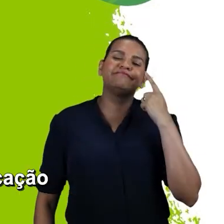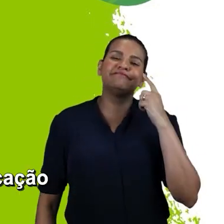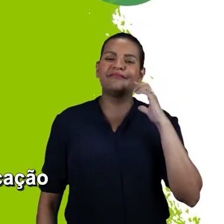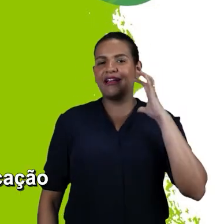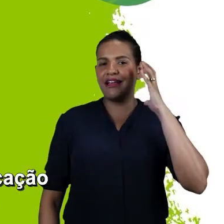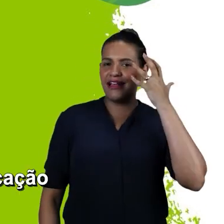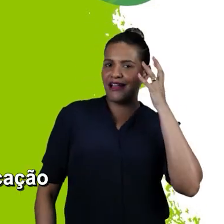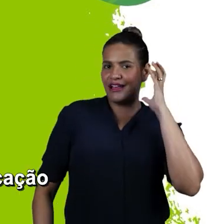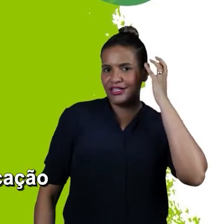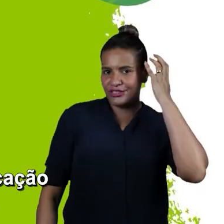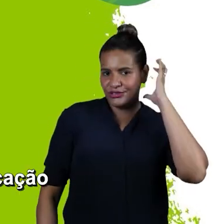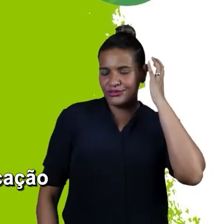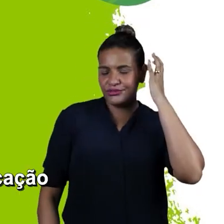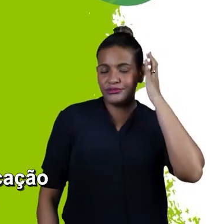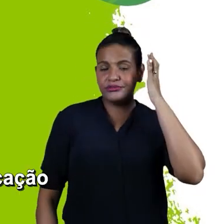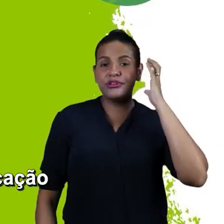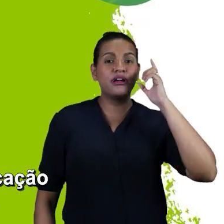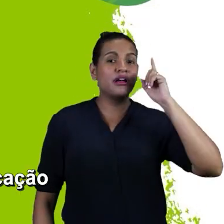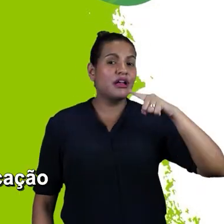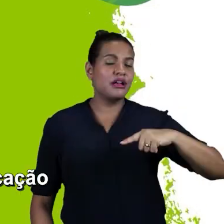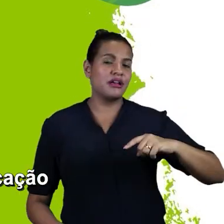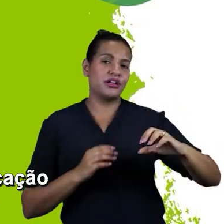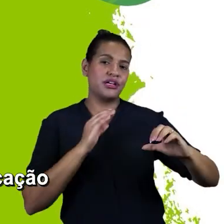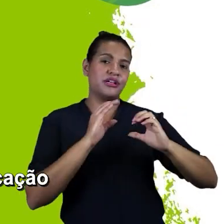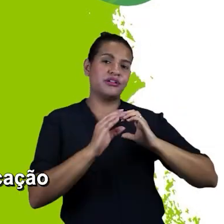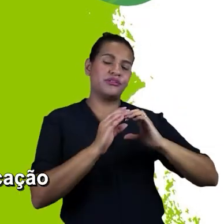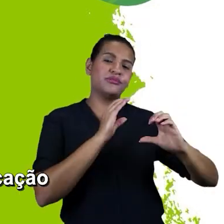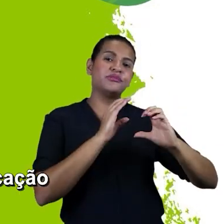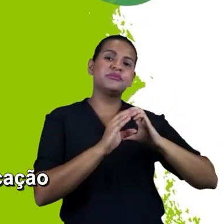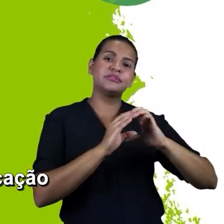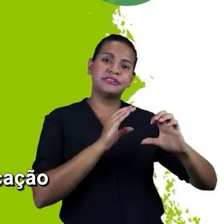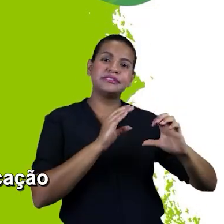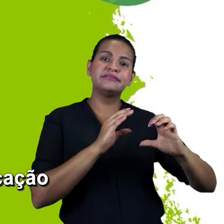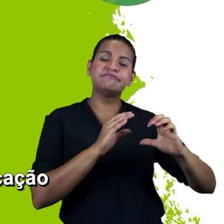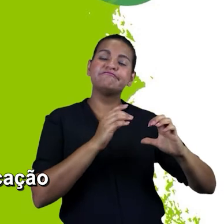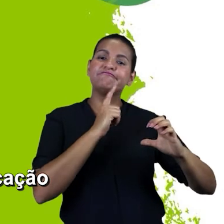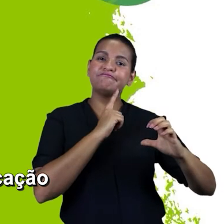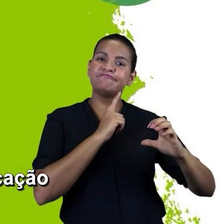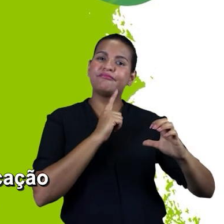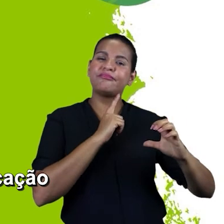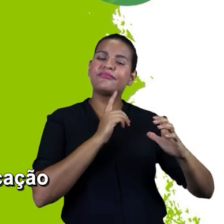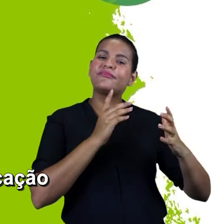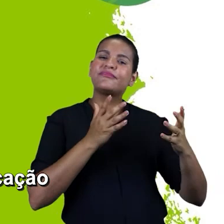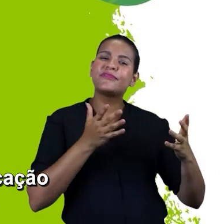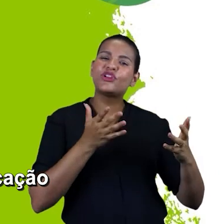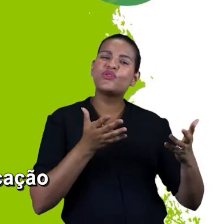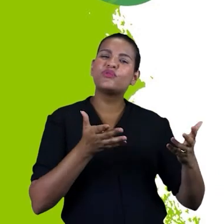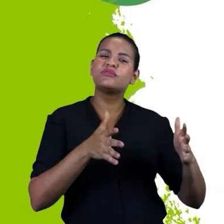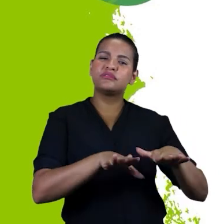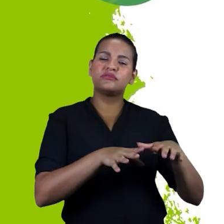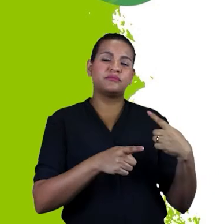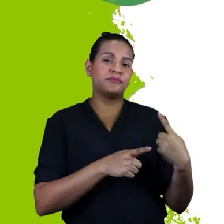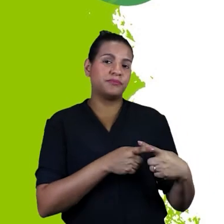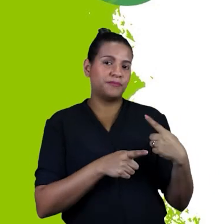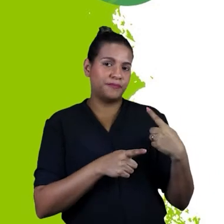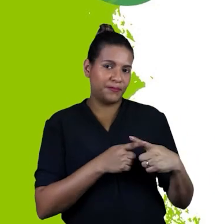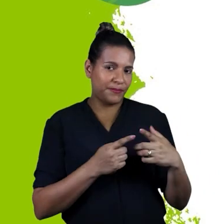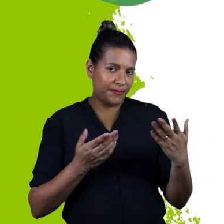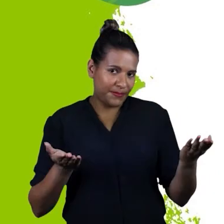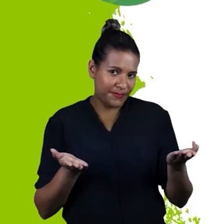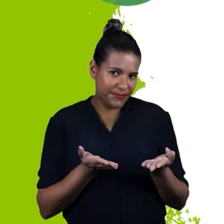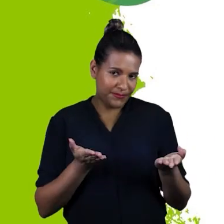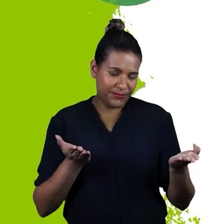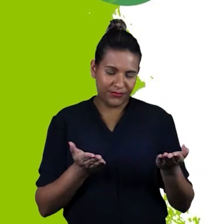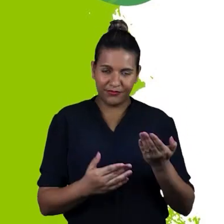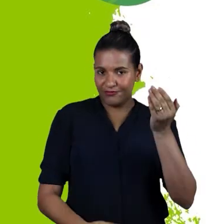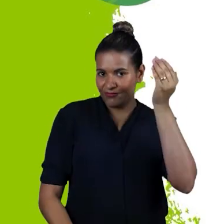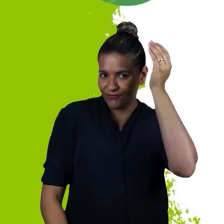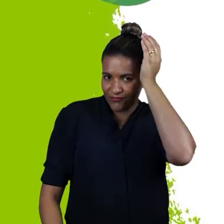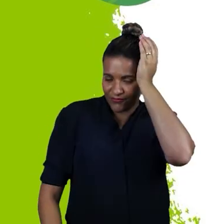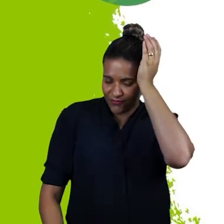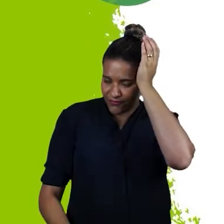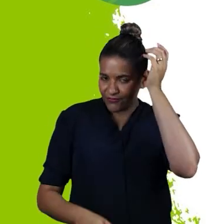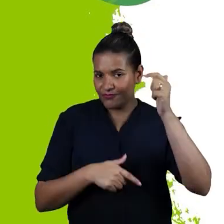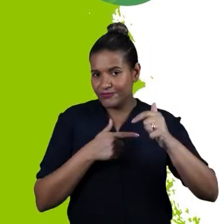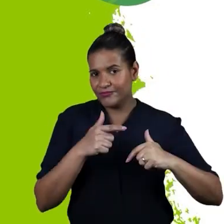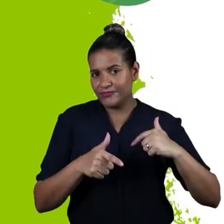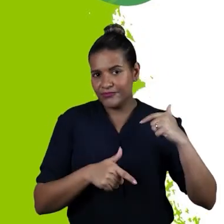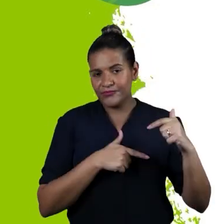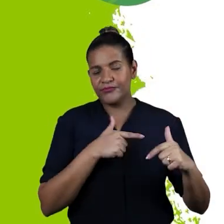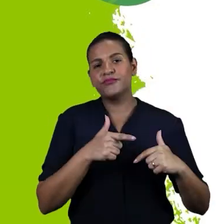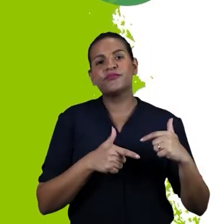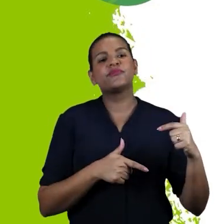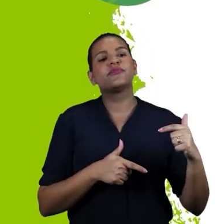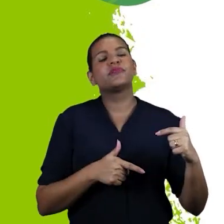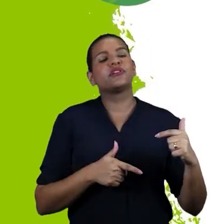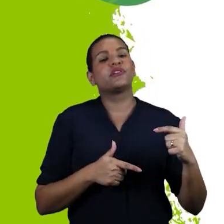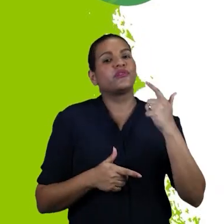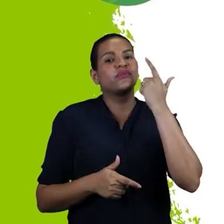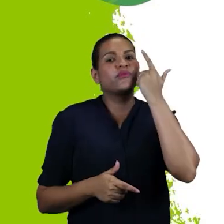a rádio, ela é um dos meios de comunicação mais inclusivos que existe, né? Mesmo a gente hoje, trabalhando no SESC, a